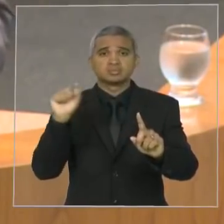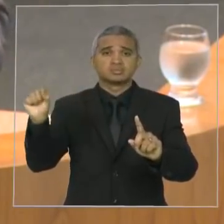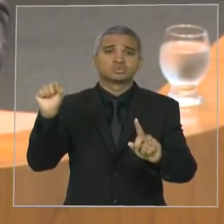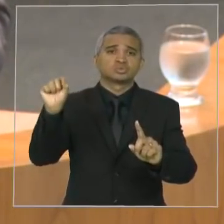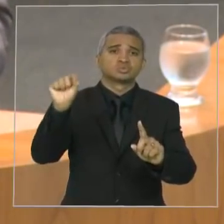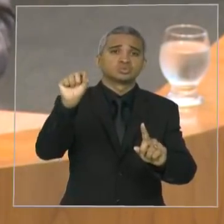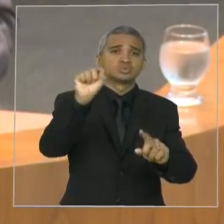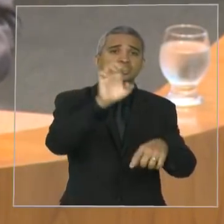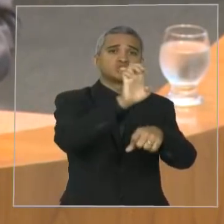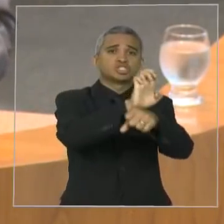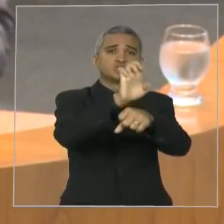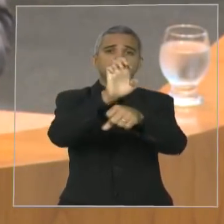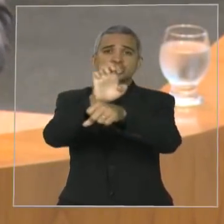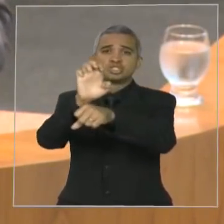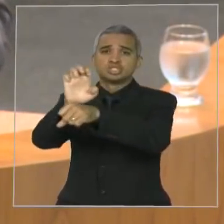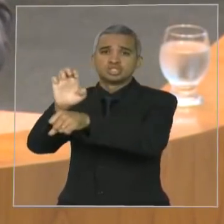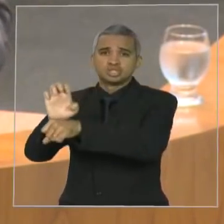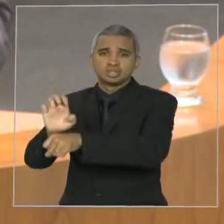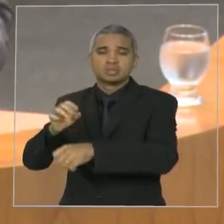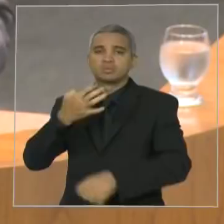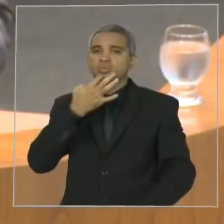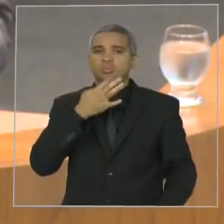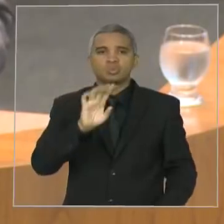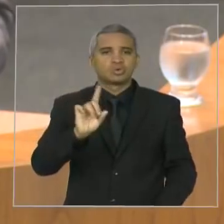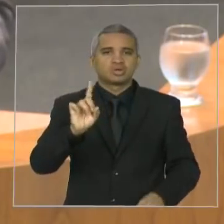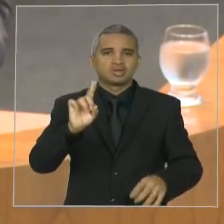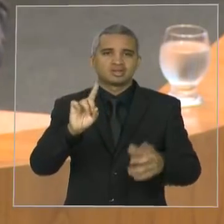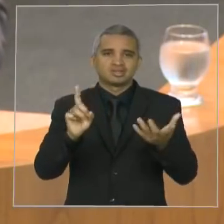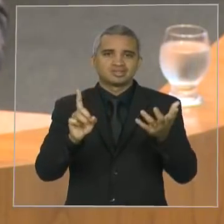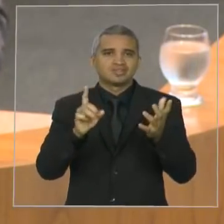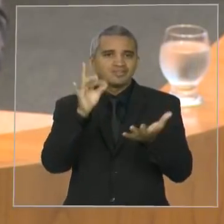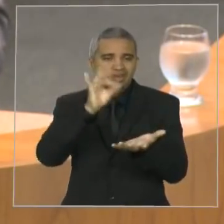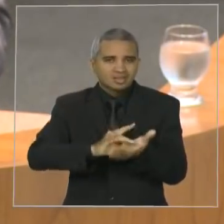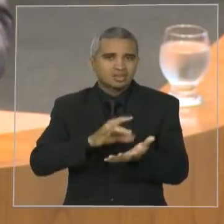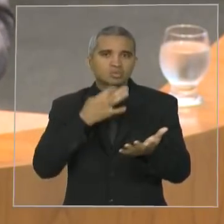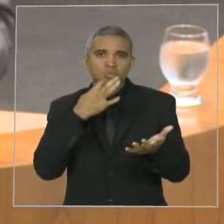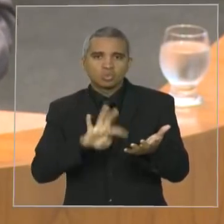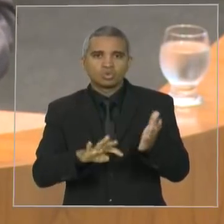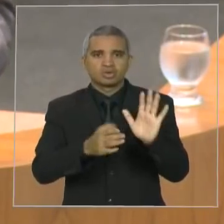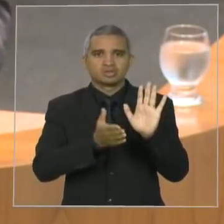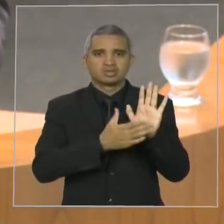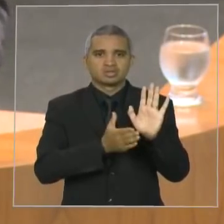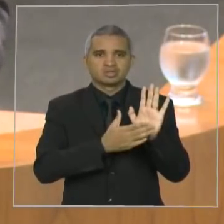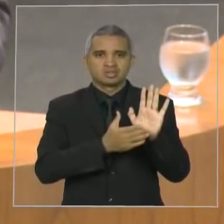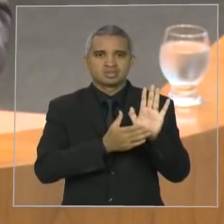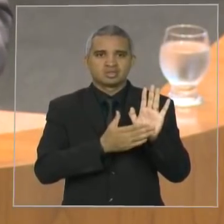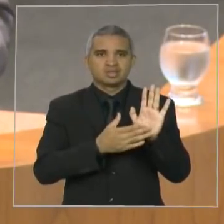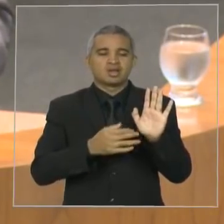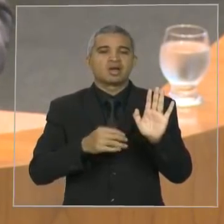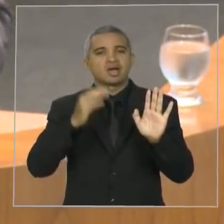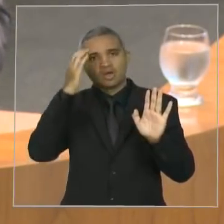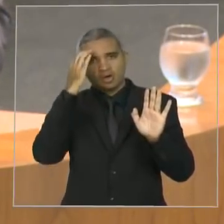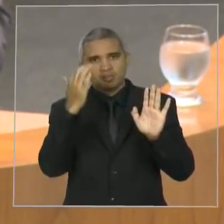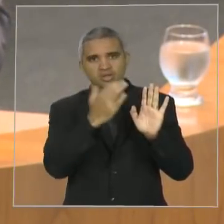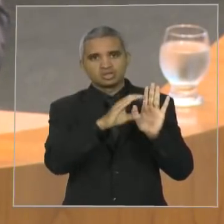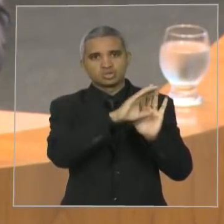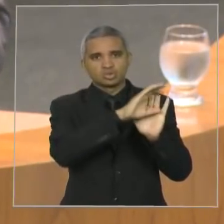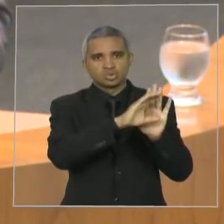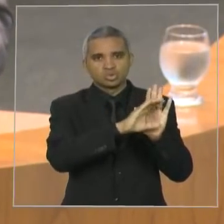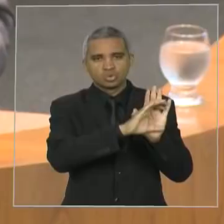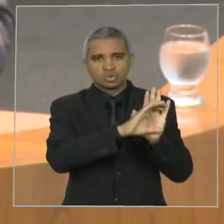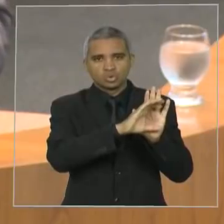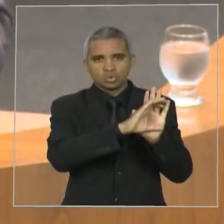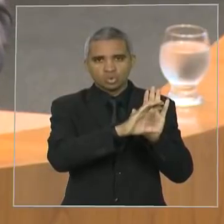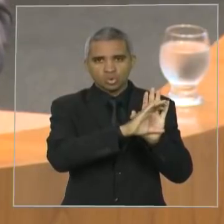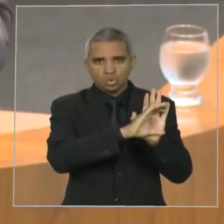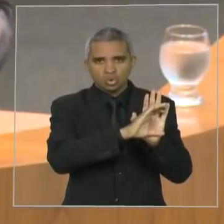dias. Não existe deserção em forças auxiliares. Aqui no Maranhão, que se fala em deserção, é abandono